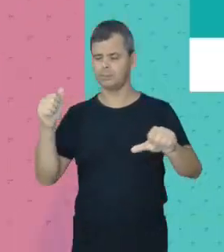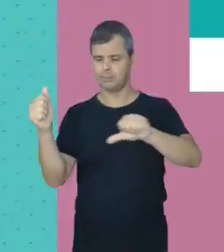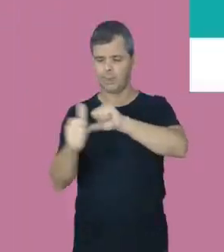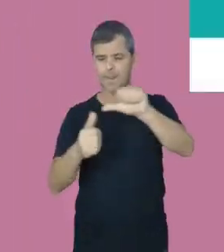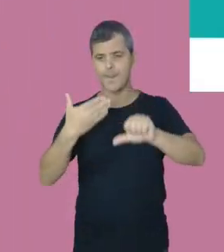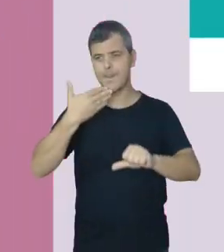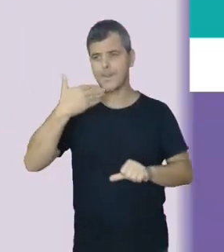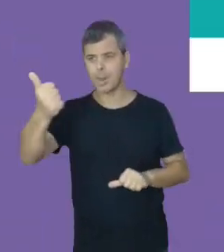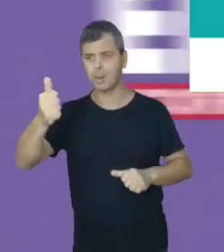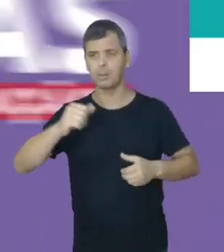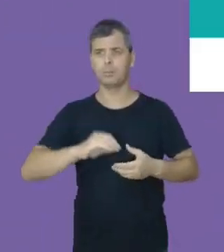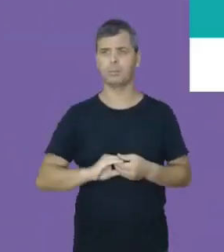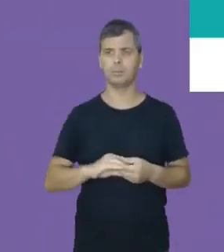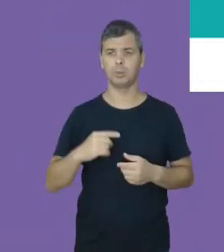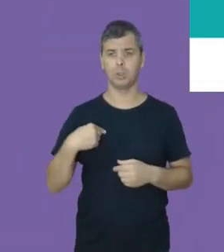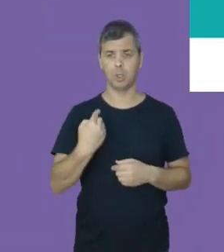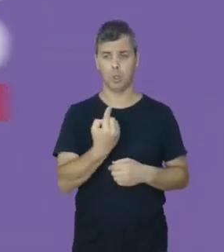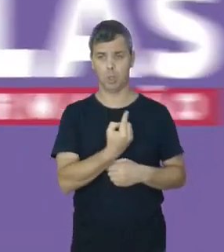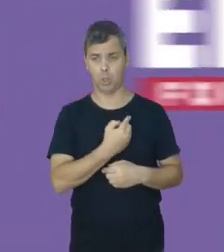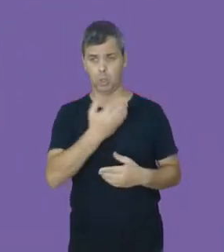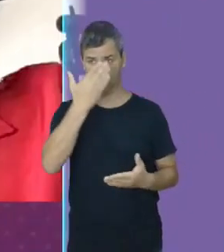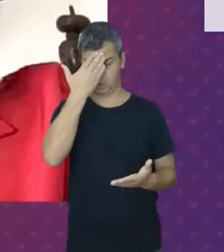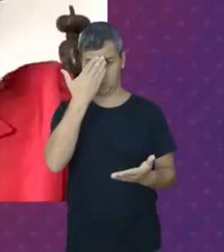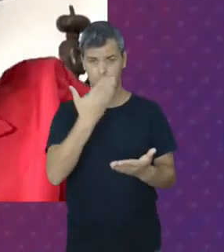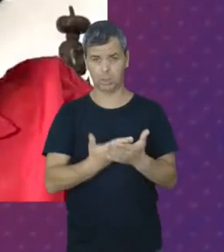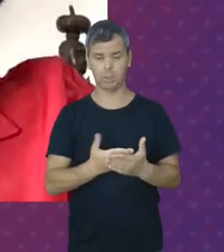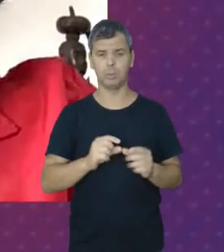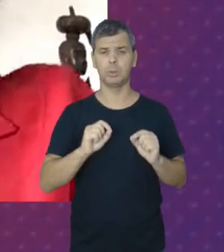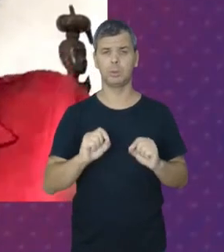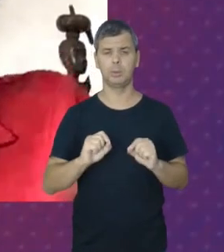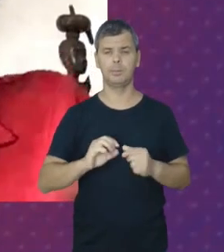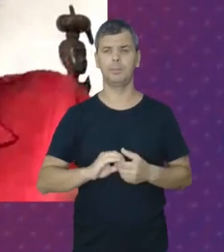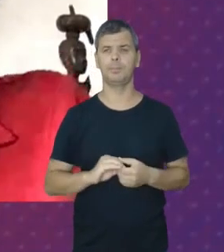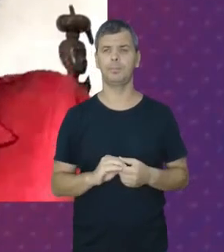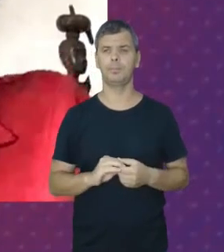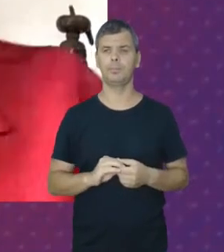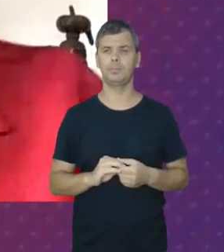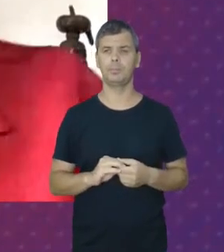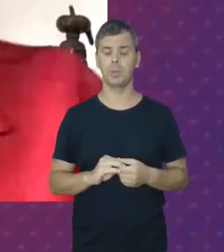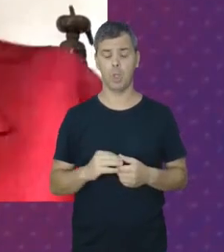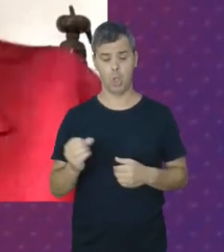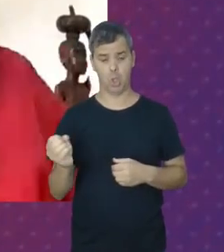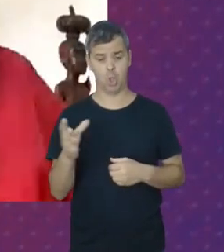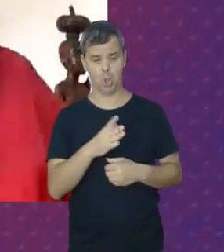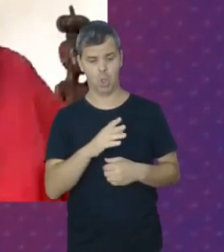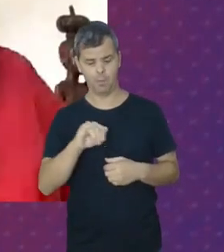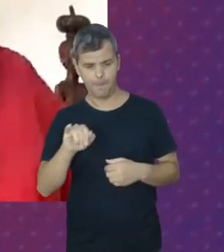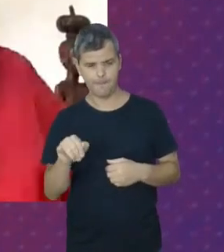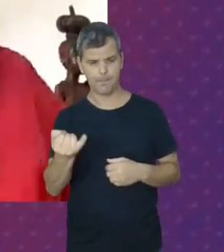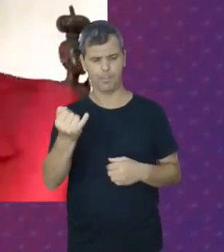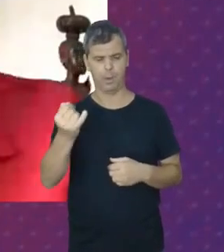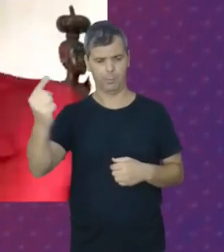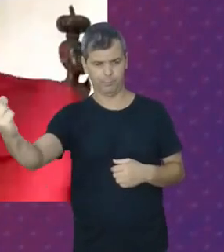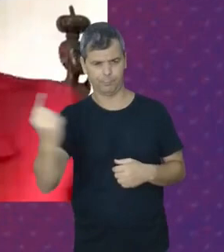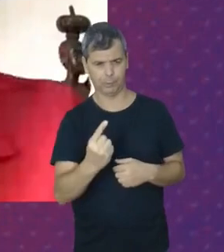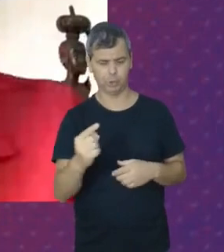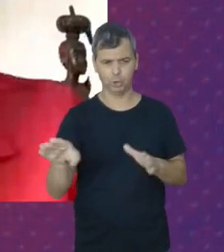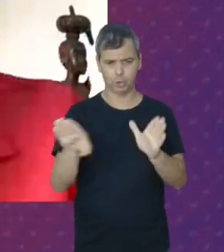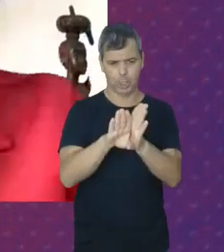Para melhor Nós acreditamos Que Novas oportunidades Virão